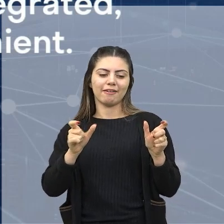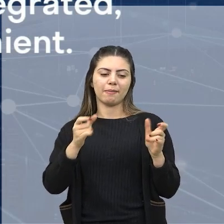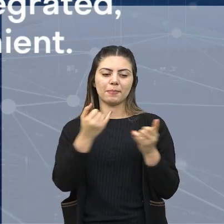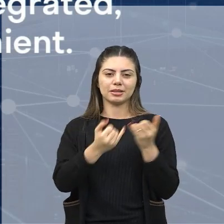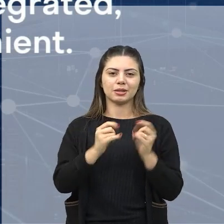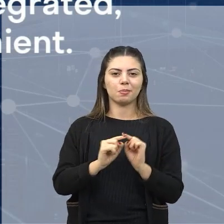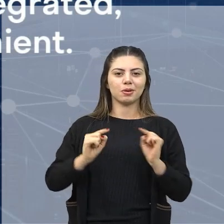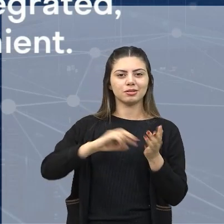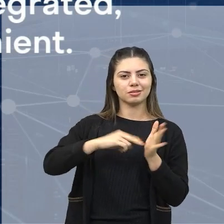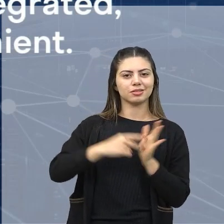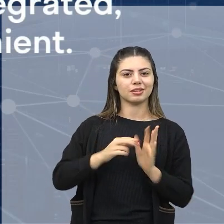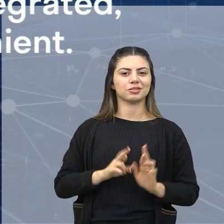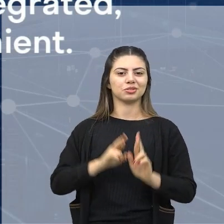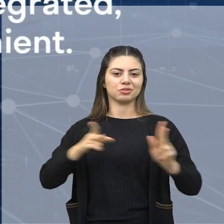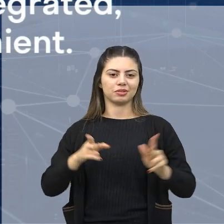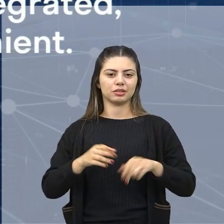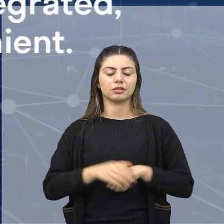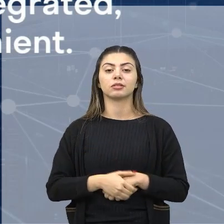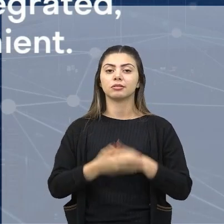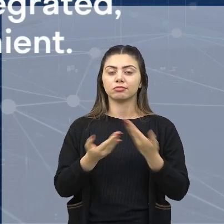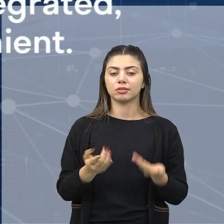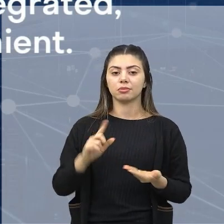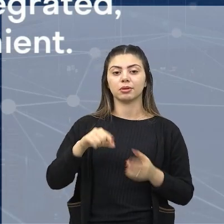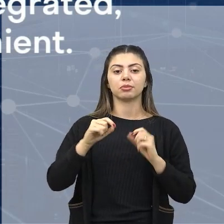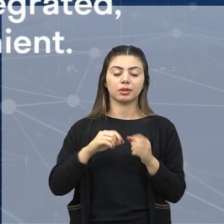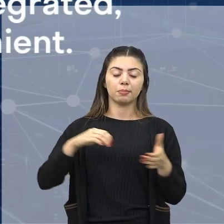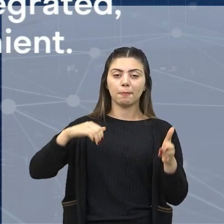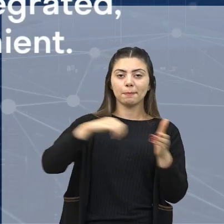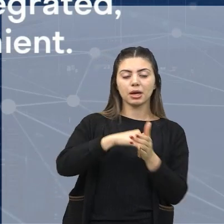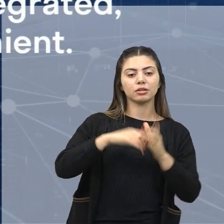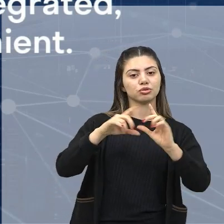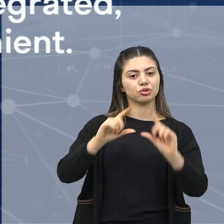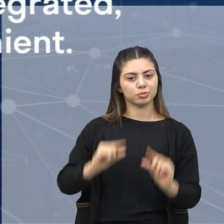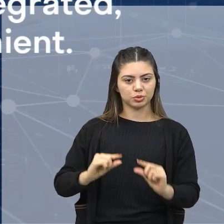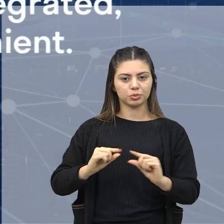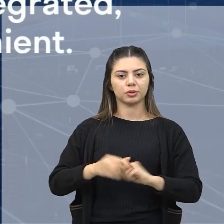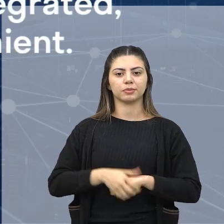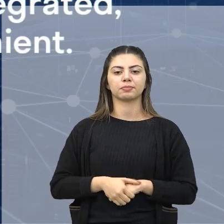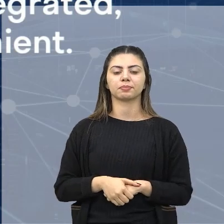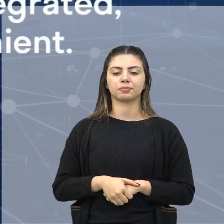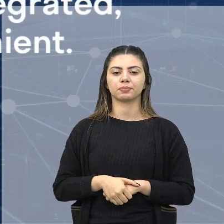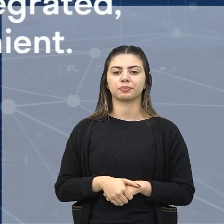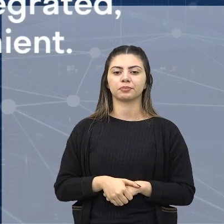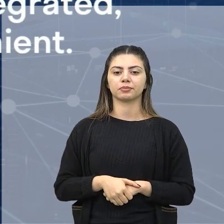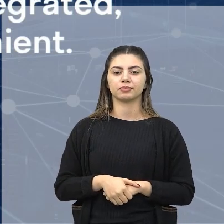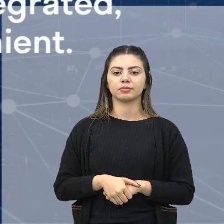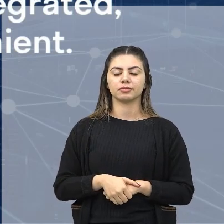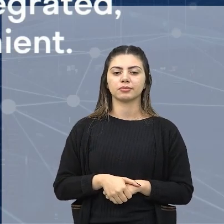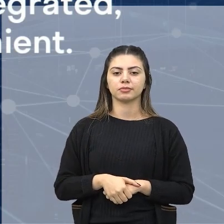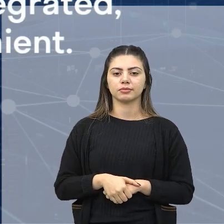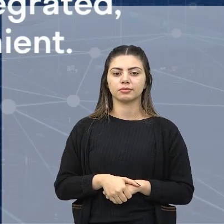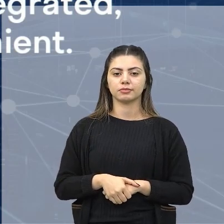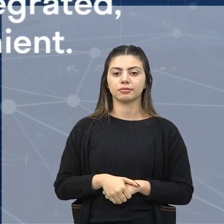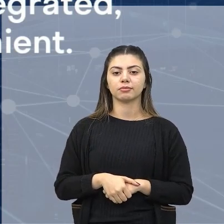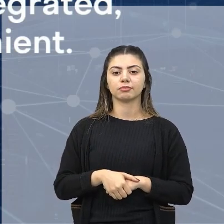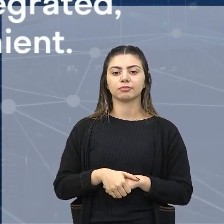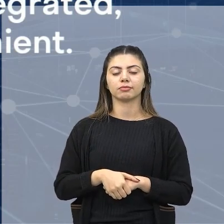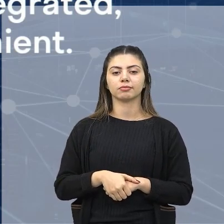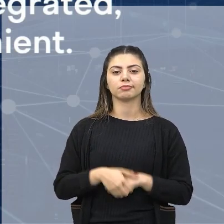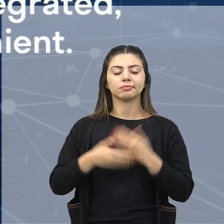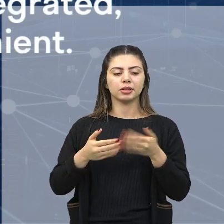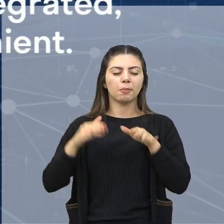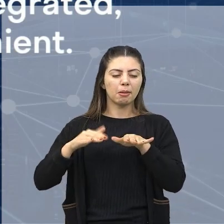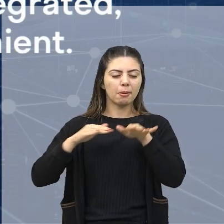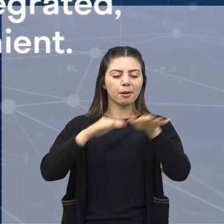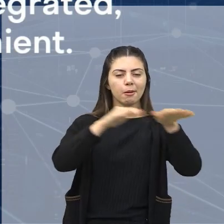trânsito. Acidentes de trânsito e facilitando ali os momentos de congestionamento,